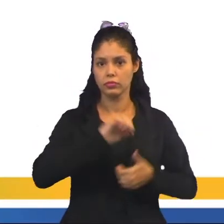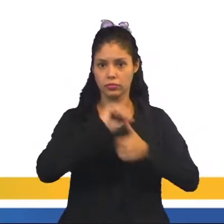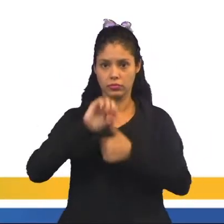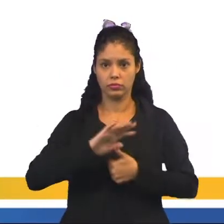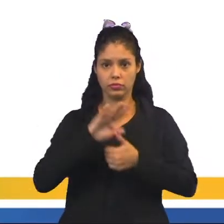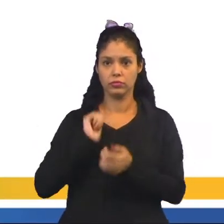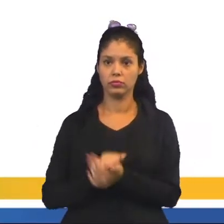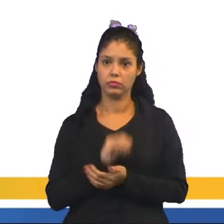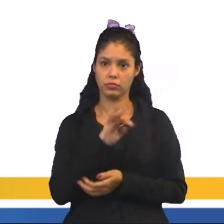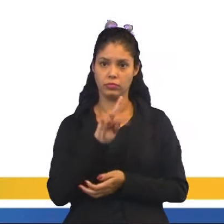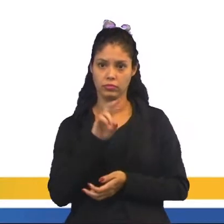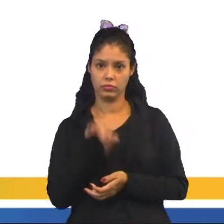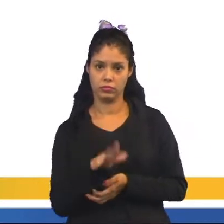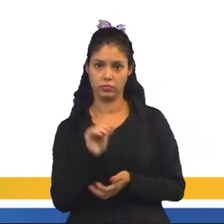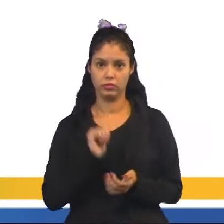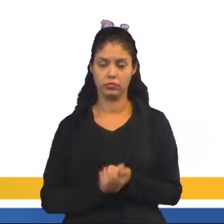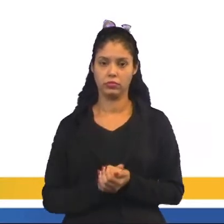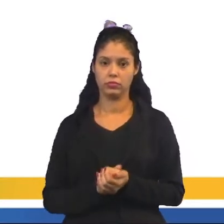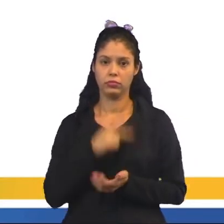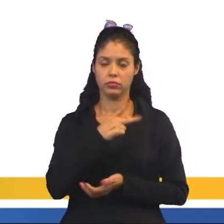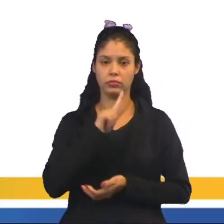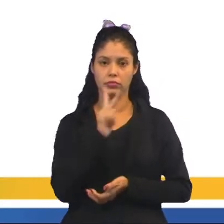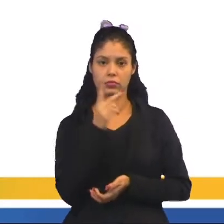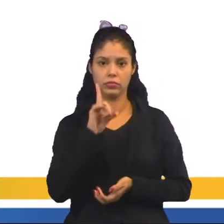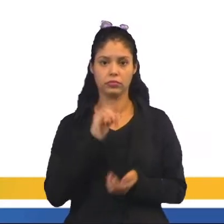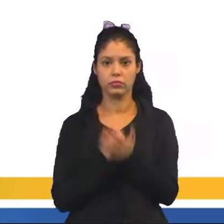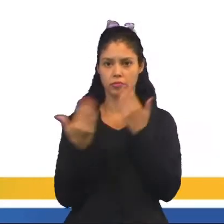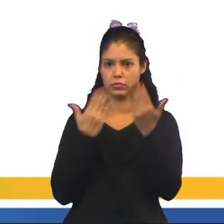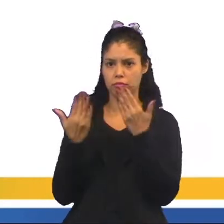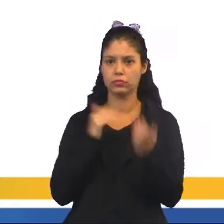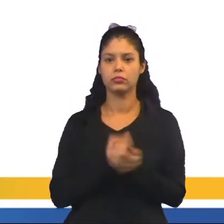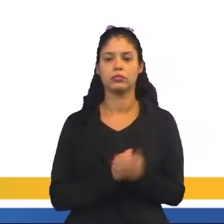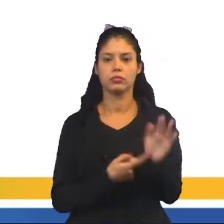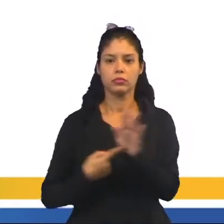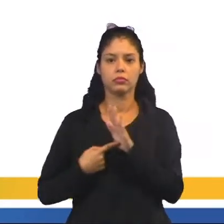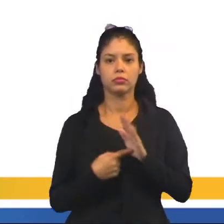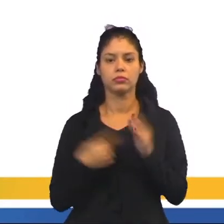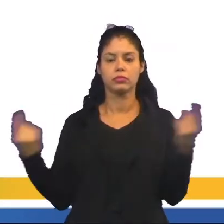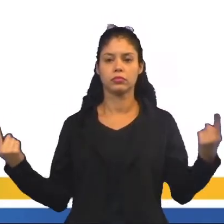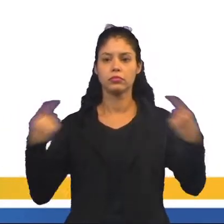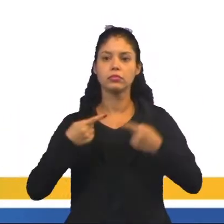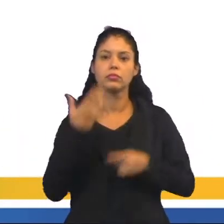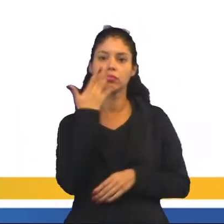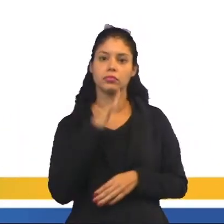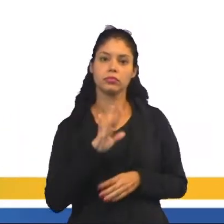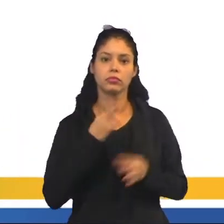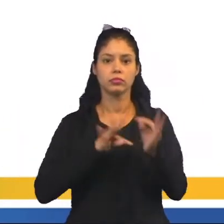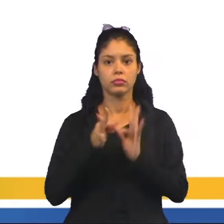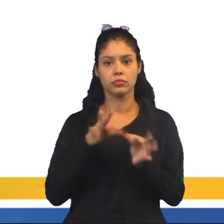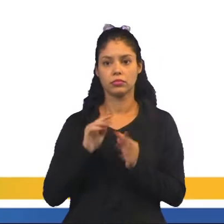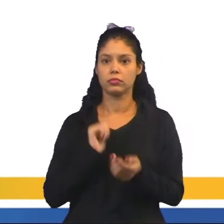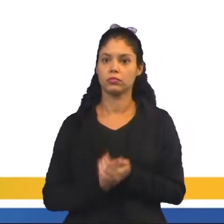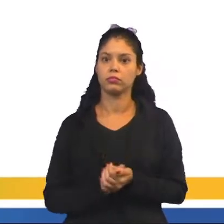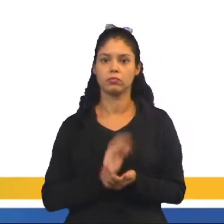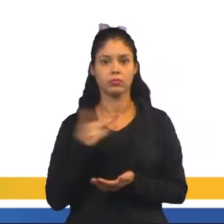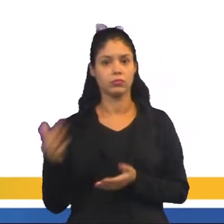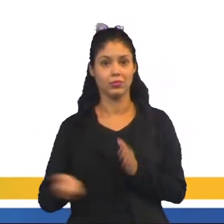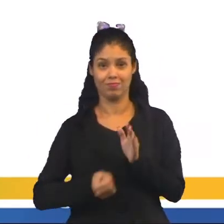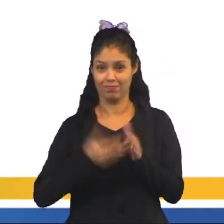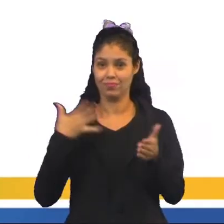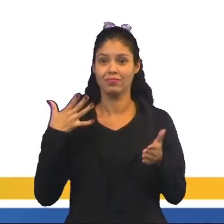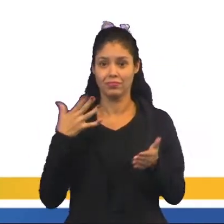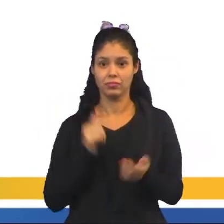conduzido por Jim Taylor, PhD em psicologia, demonstrou que a relação criança versus tecnologia, quando